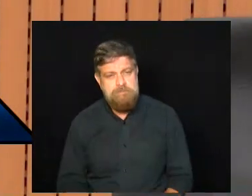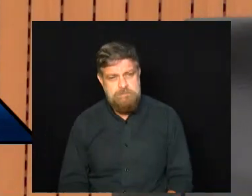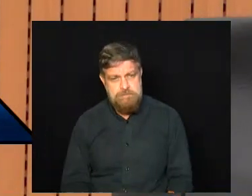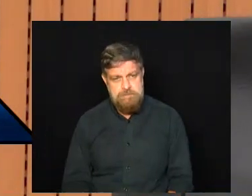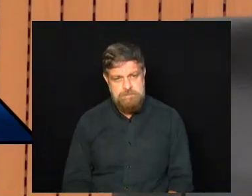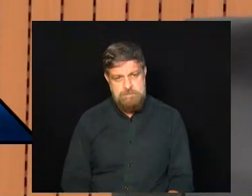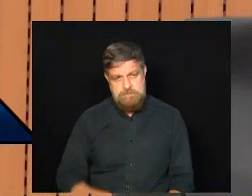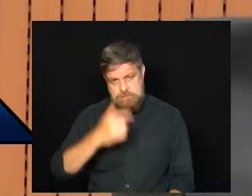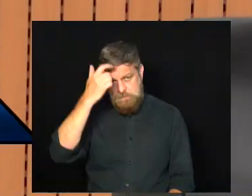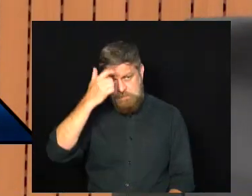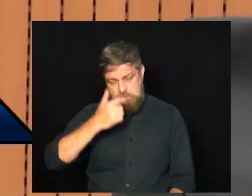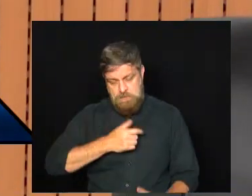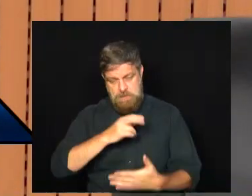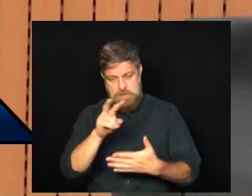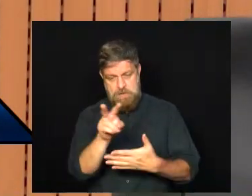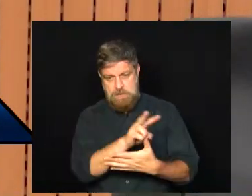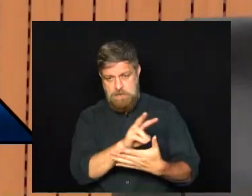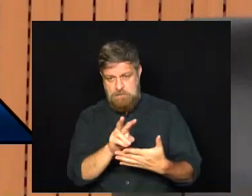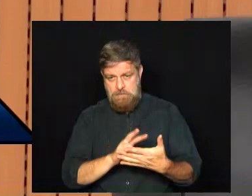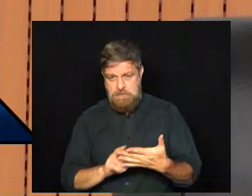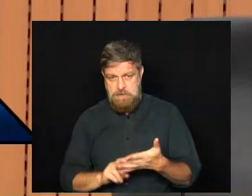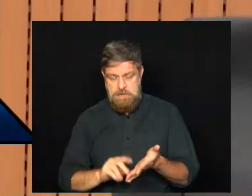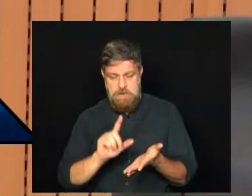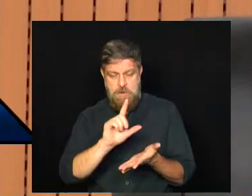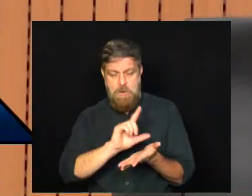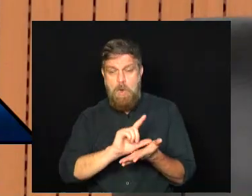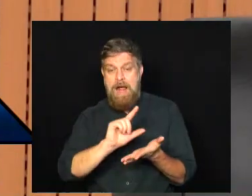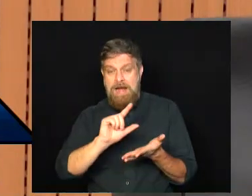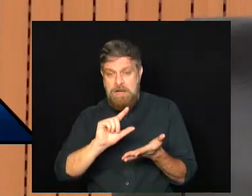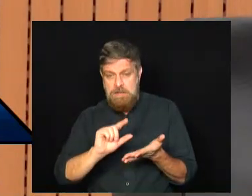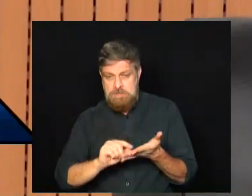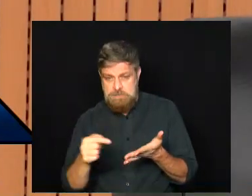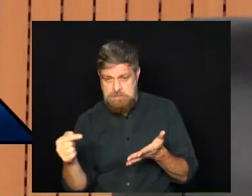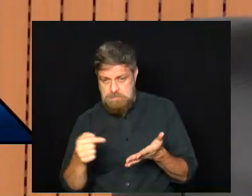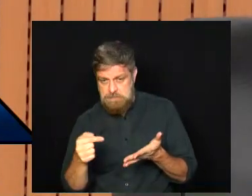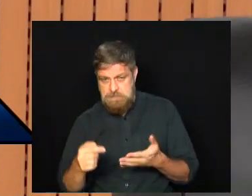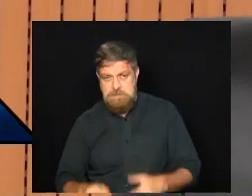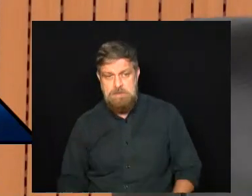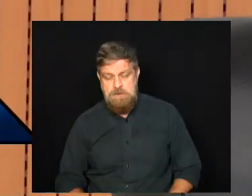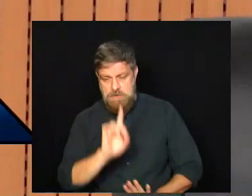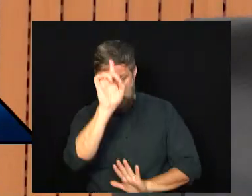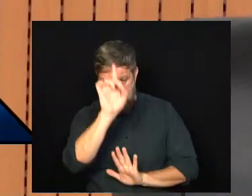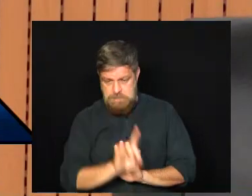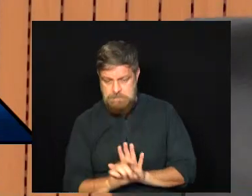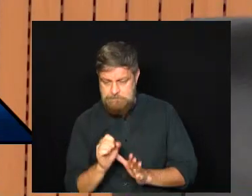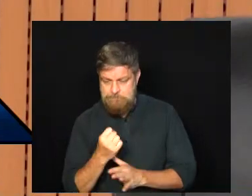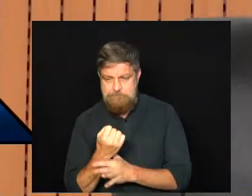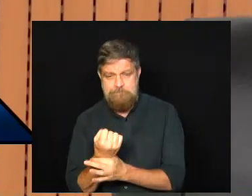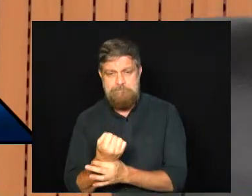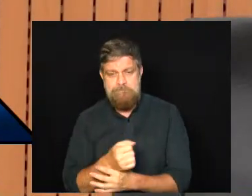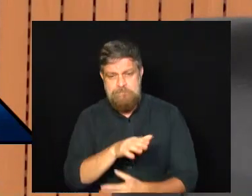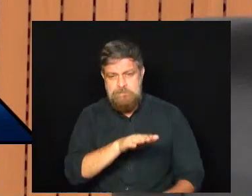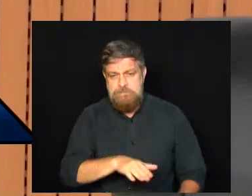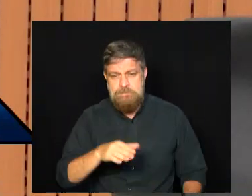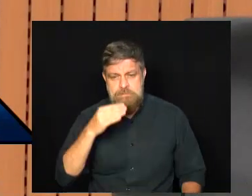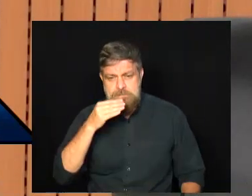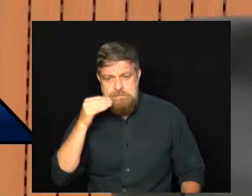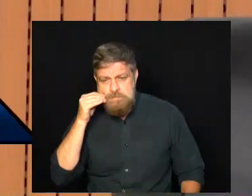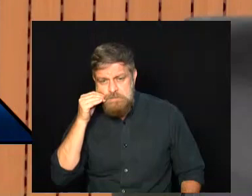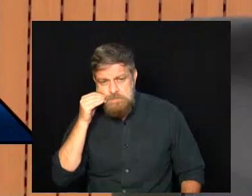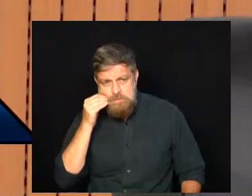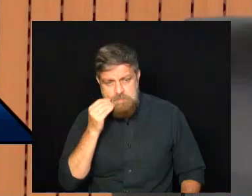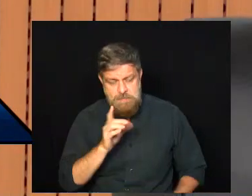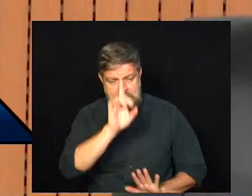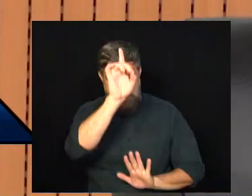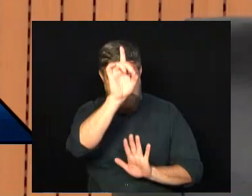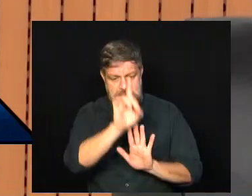ler dois artigos que garantem esse direito a nossas crianças e adolescentes. A Declaração Universal